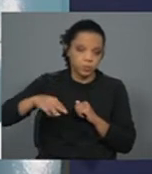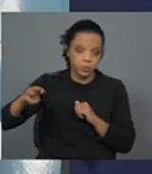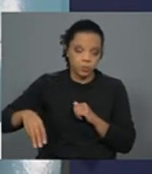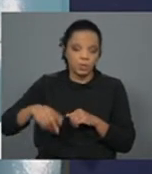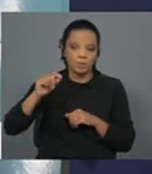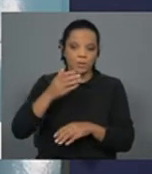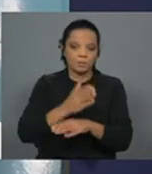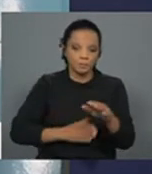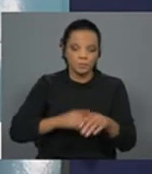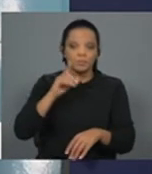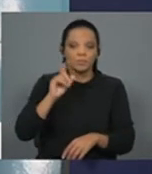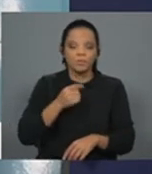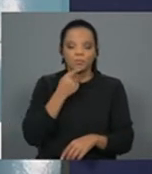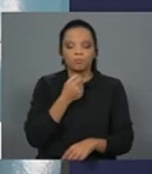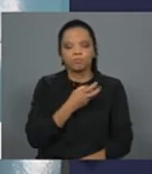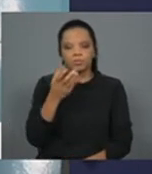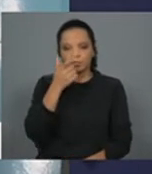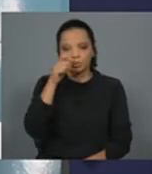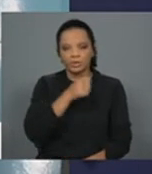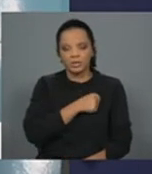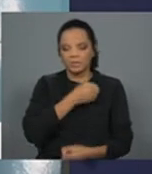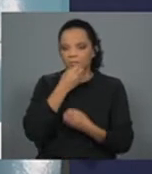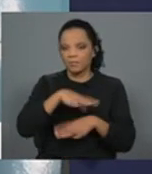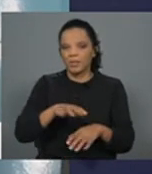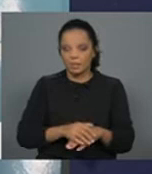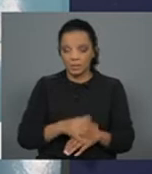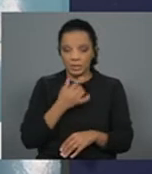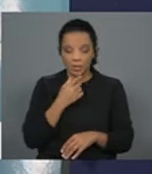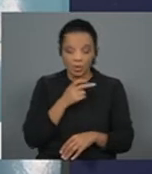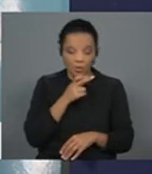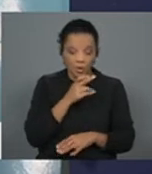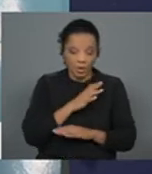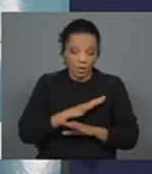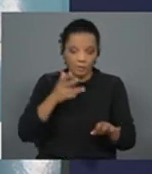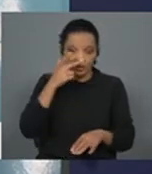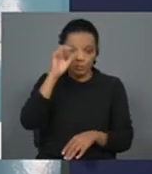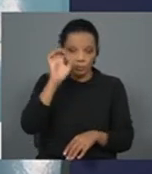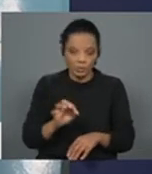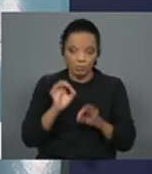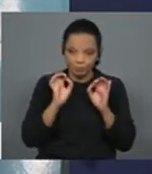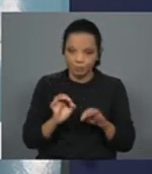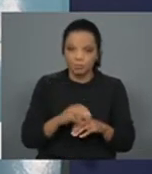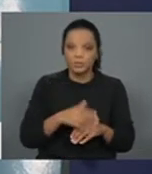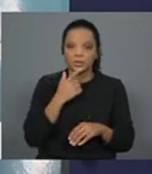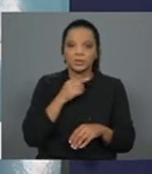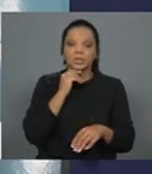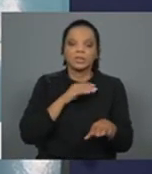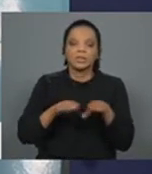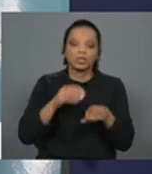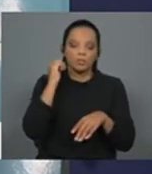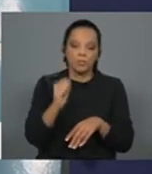de milhares de desalojados. Ou seja, é uma catástrofe de todo o tamanho. Significa que um sismo deste tipo